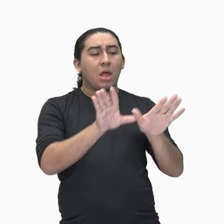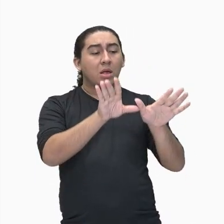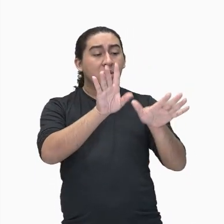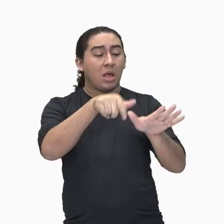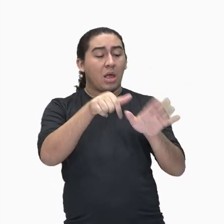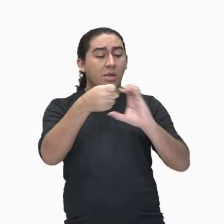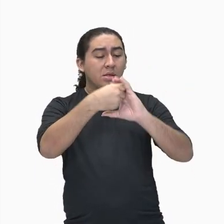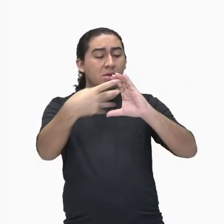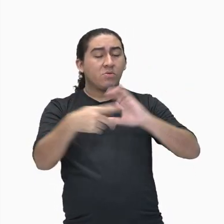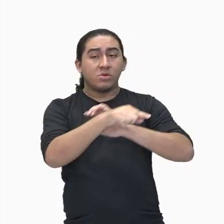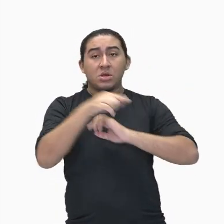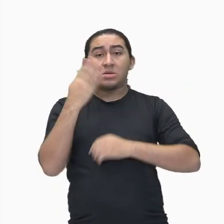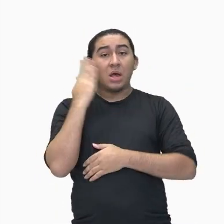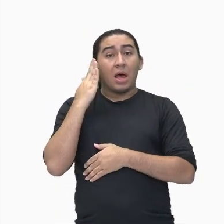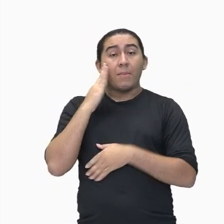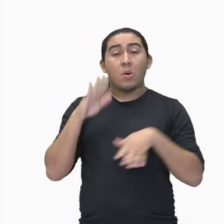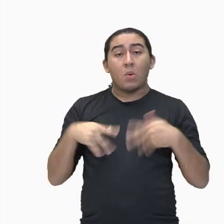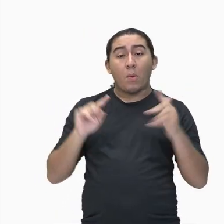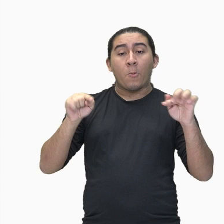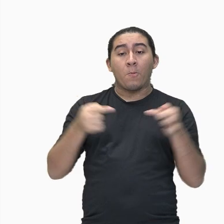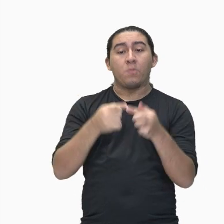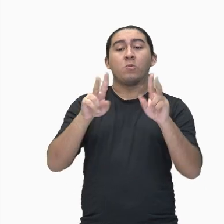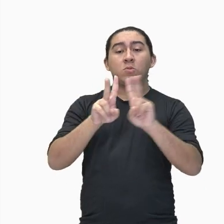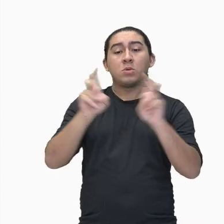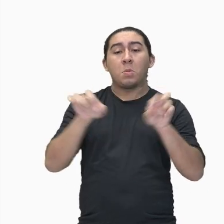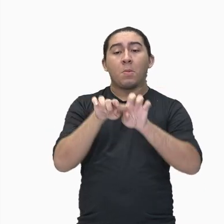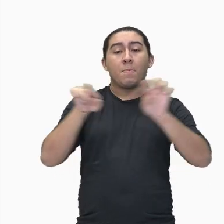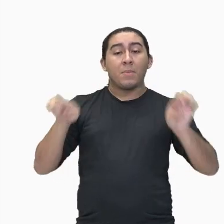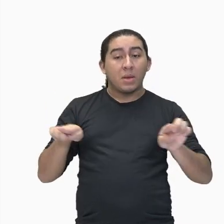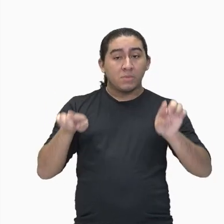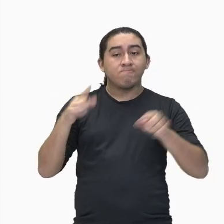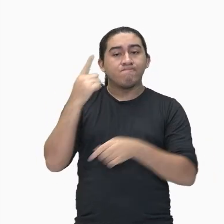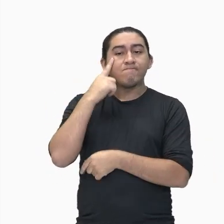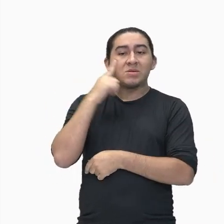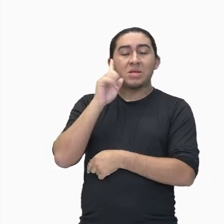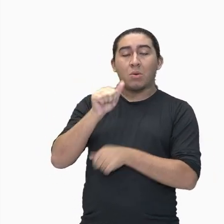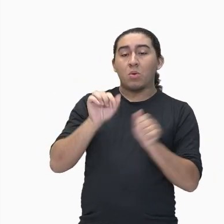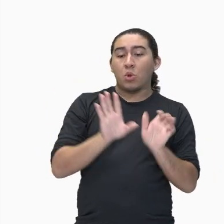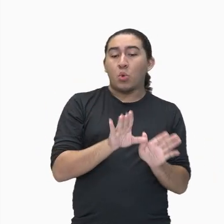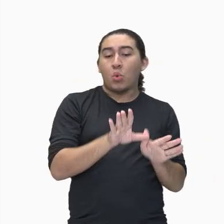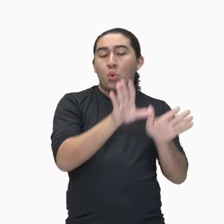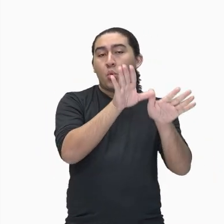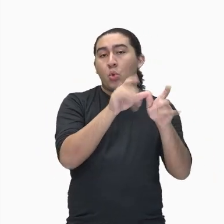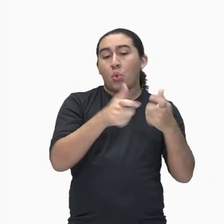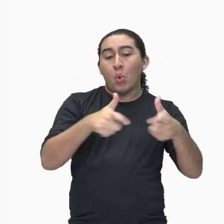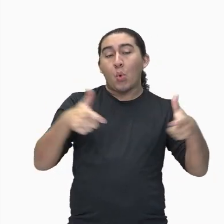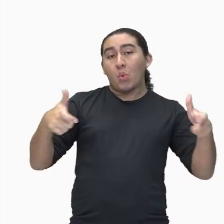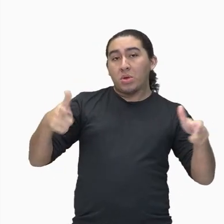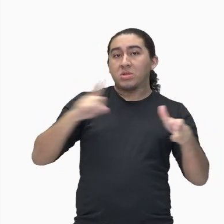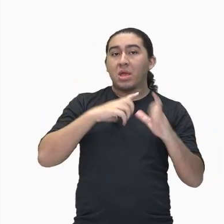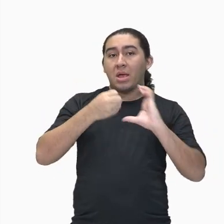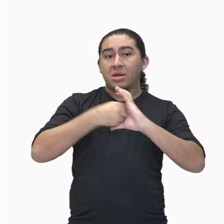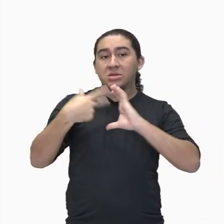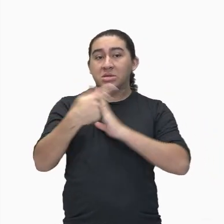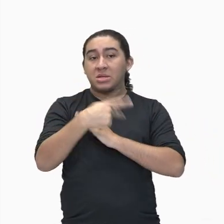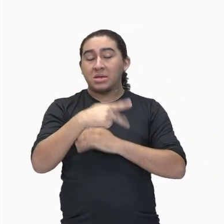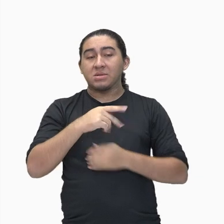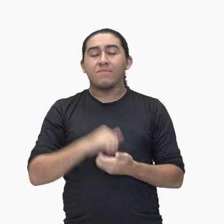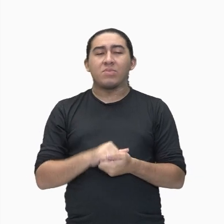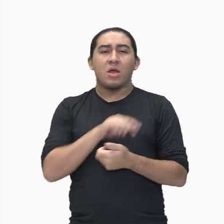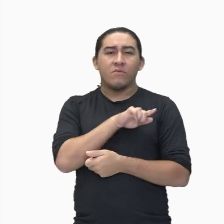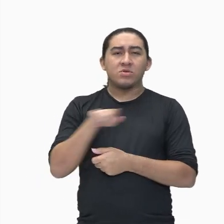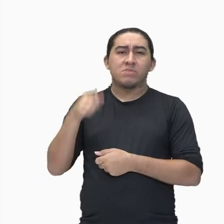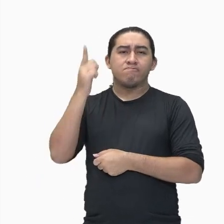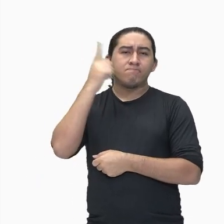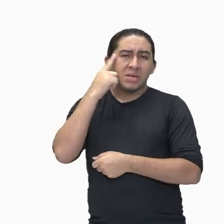já sabe do que se trata, mas aí eu digo que é longas, eu dou essa característica para a asa. Aí você já